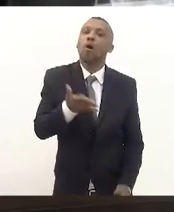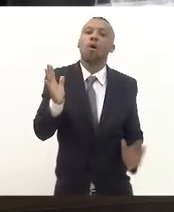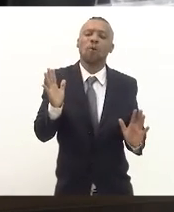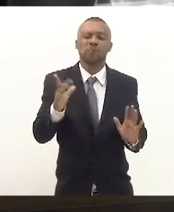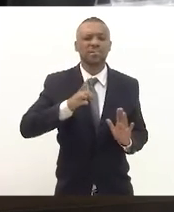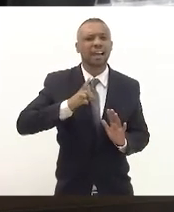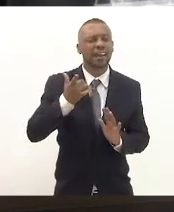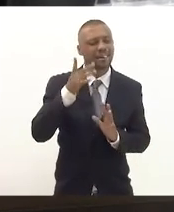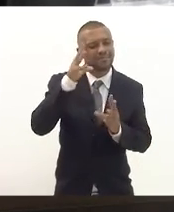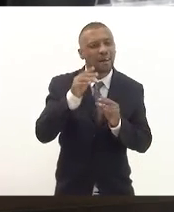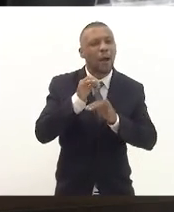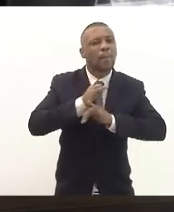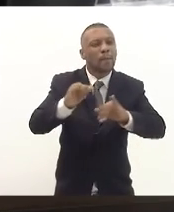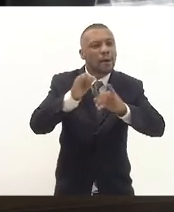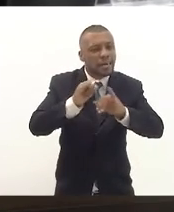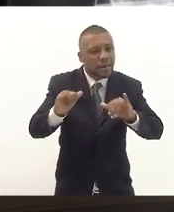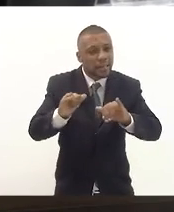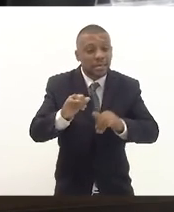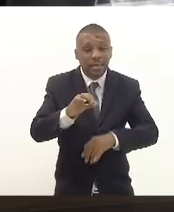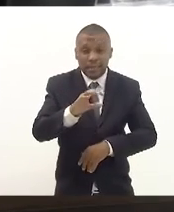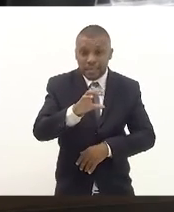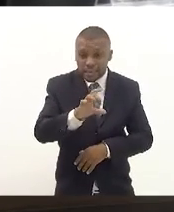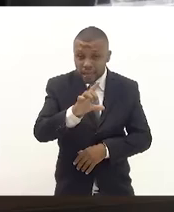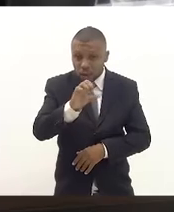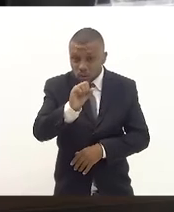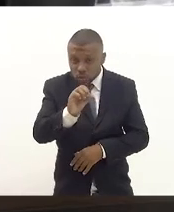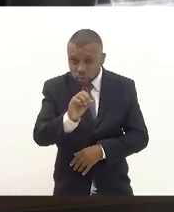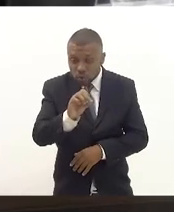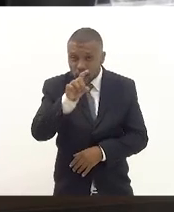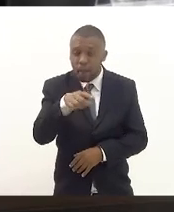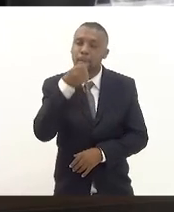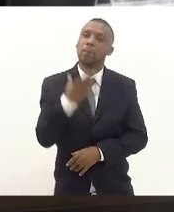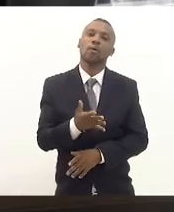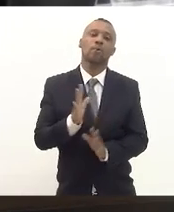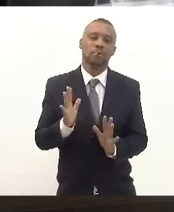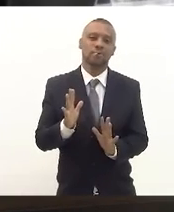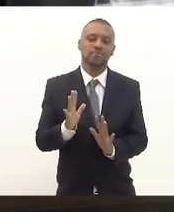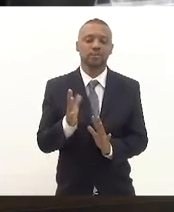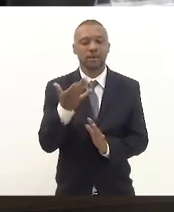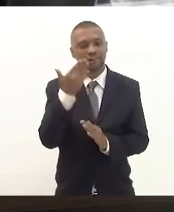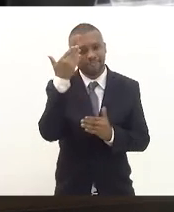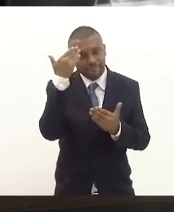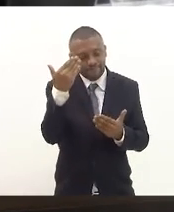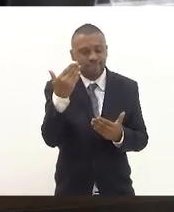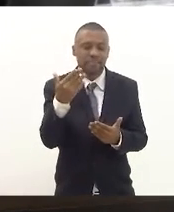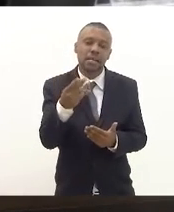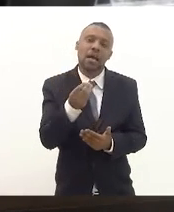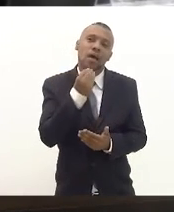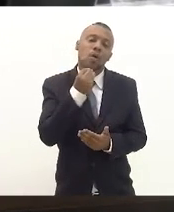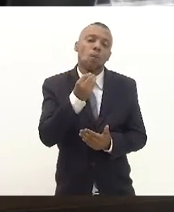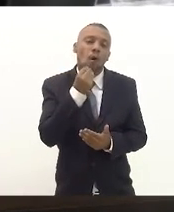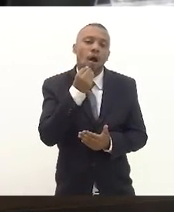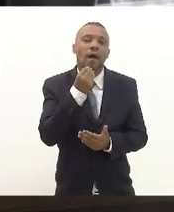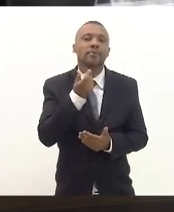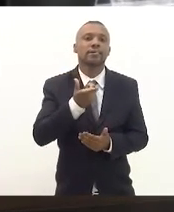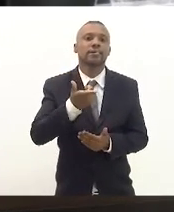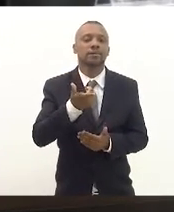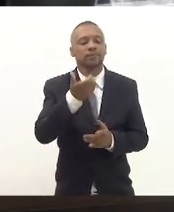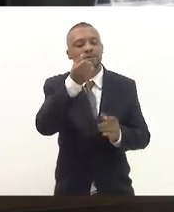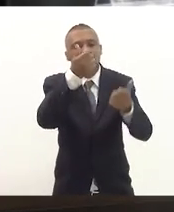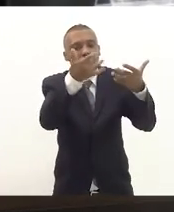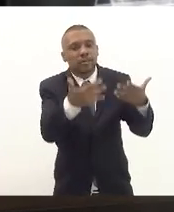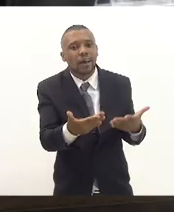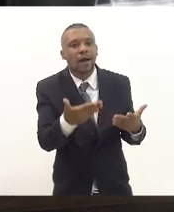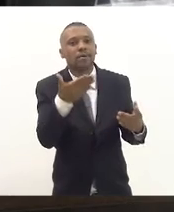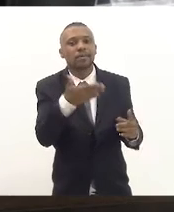aquela que propaganda antiga Celso é bom eu queria agradecer a você ficar participando essa oportunidade dizia vocês